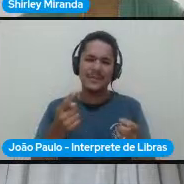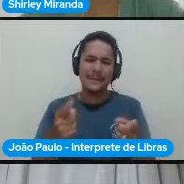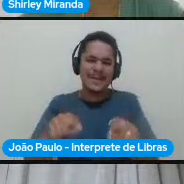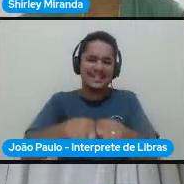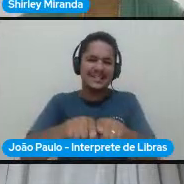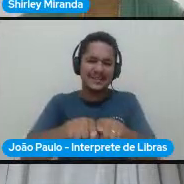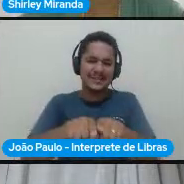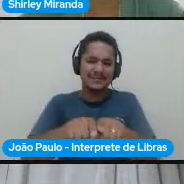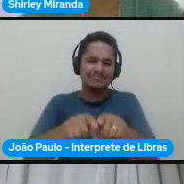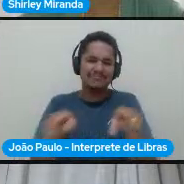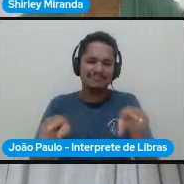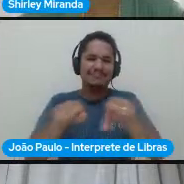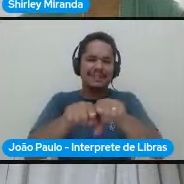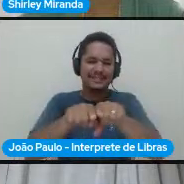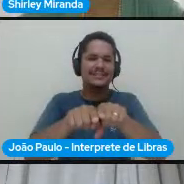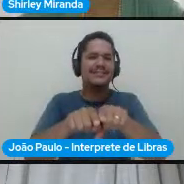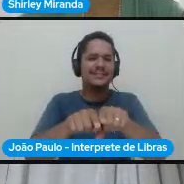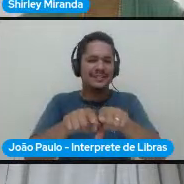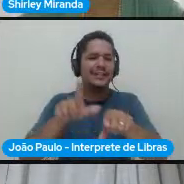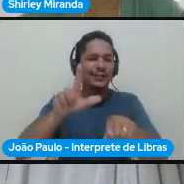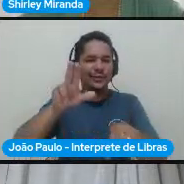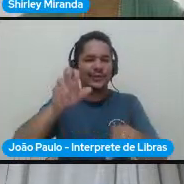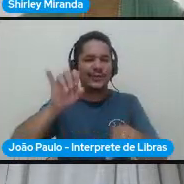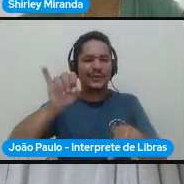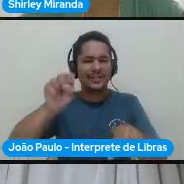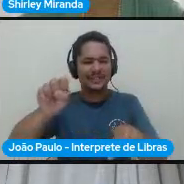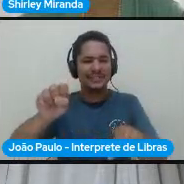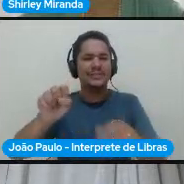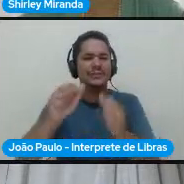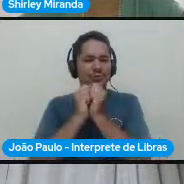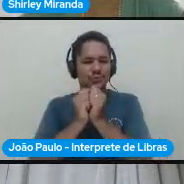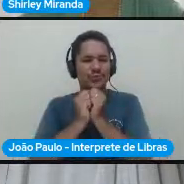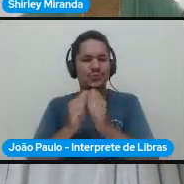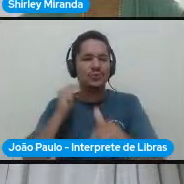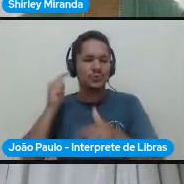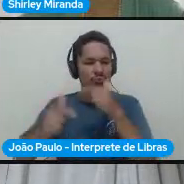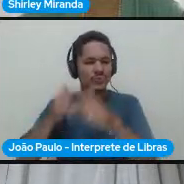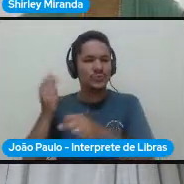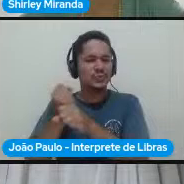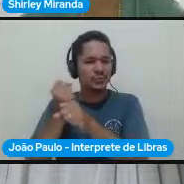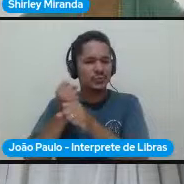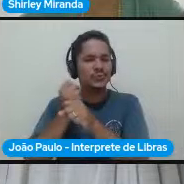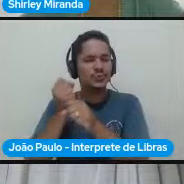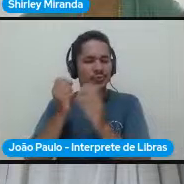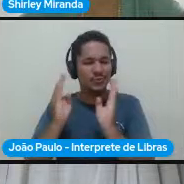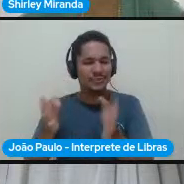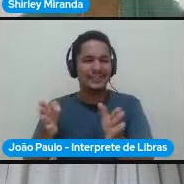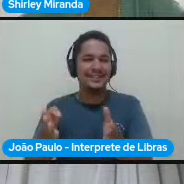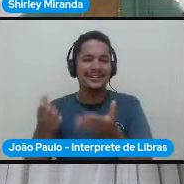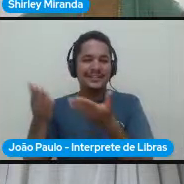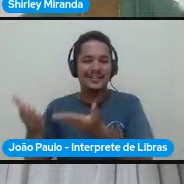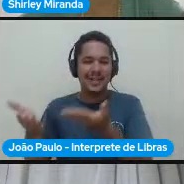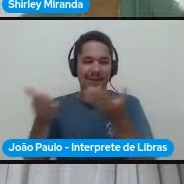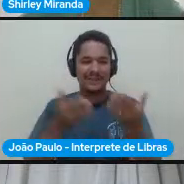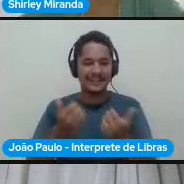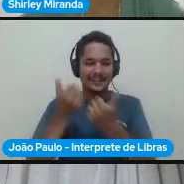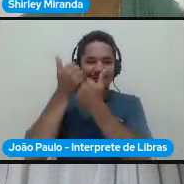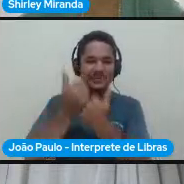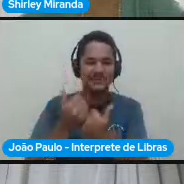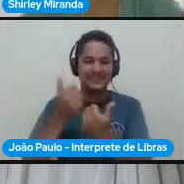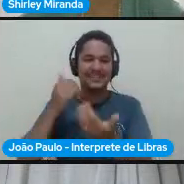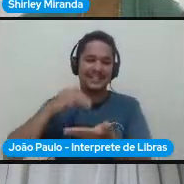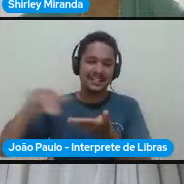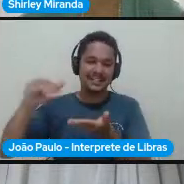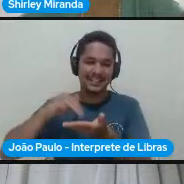Luiz Otávio, que a gente já está há alguns anos com esse projeto do Qualifica EJA, então eu vou chamar o subsecretário de Trabalho e Emprego